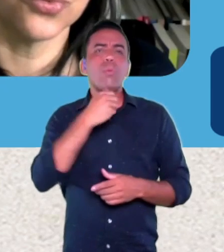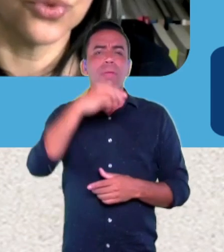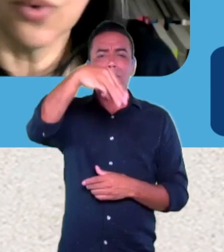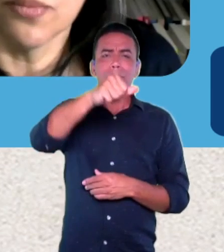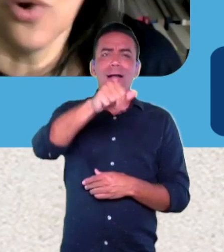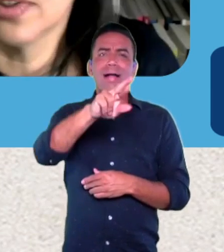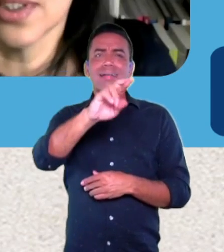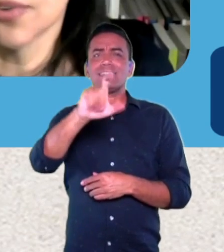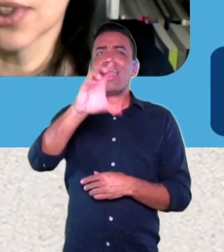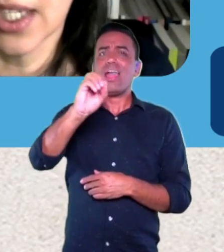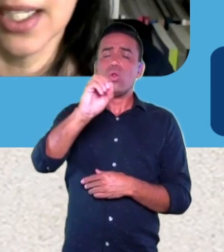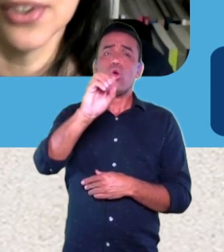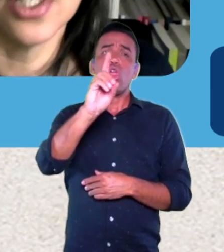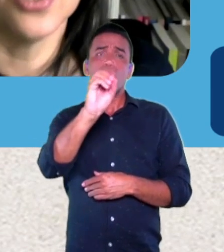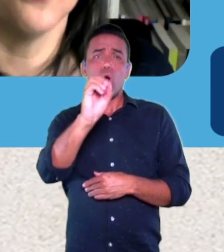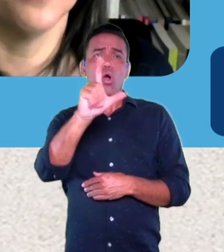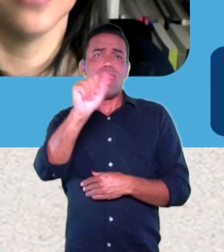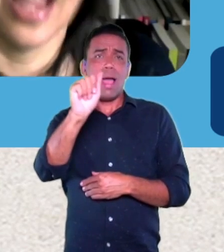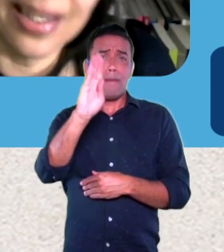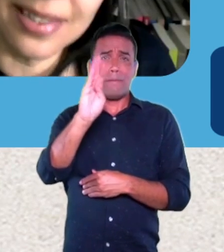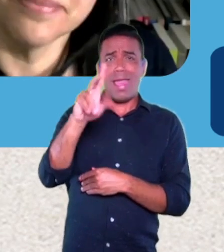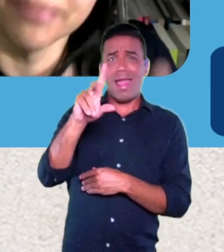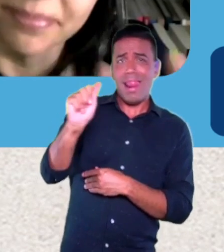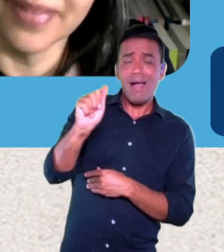Ele sim. juntou um montão de gente e